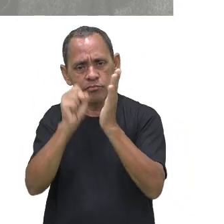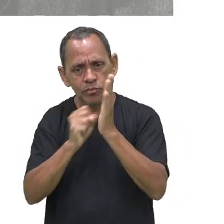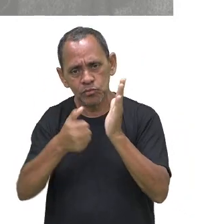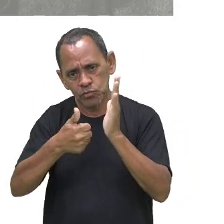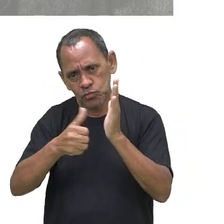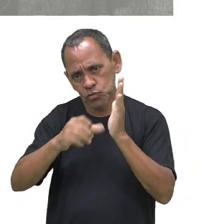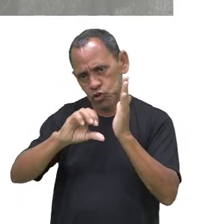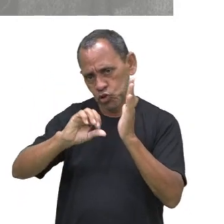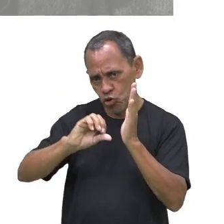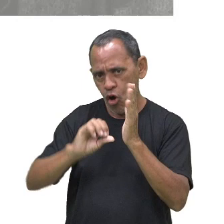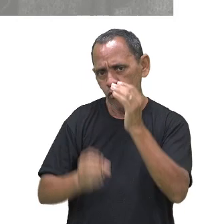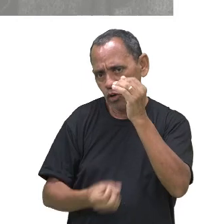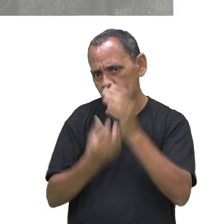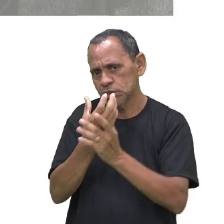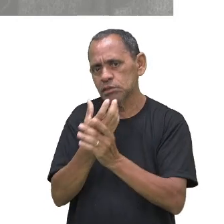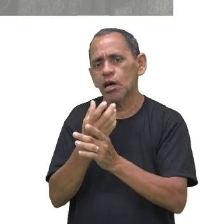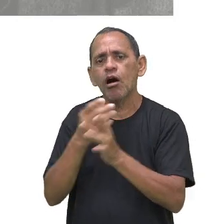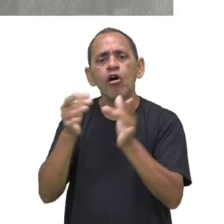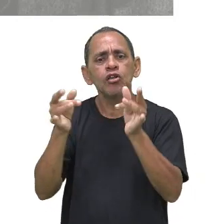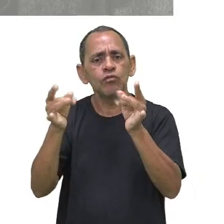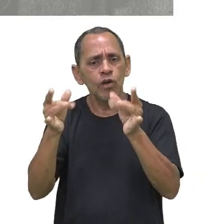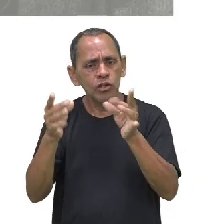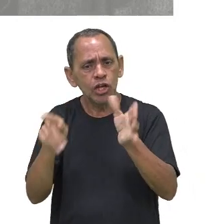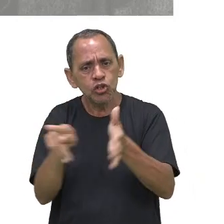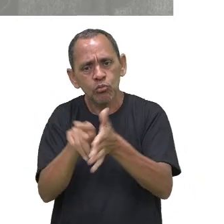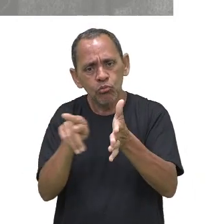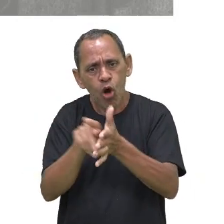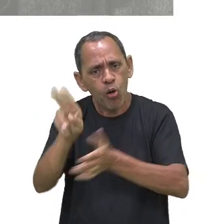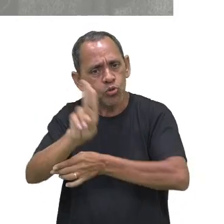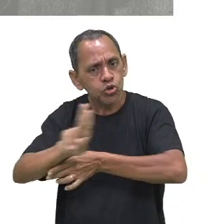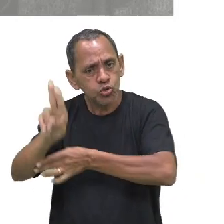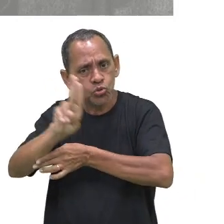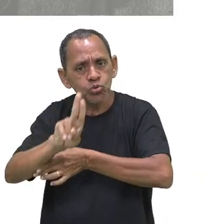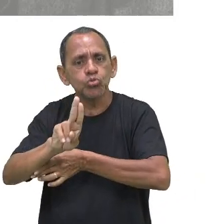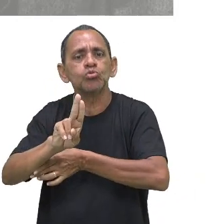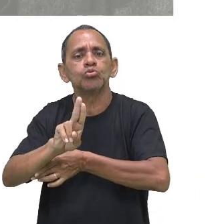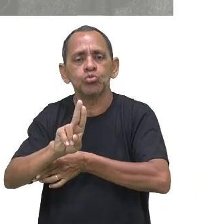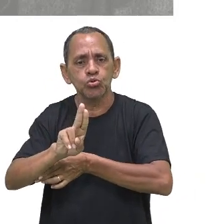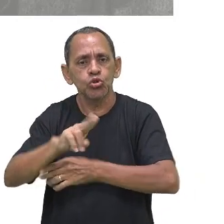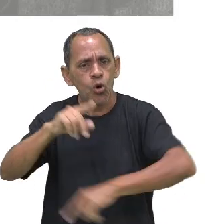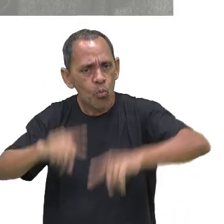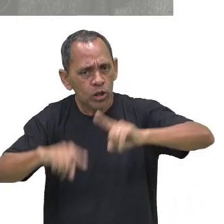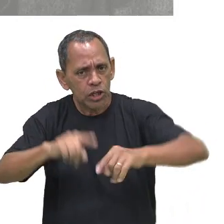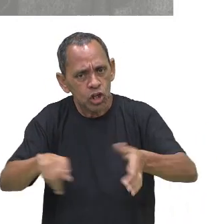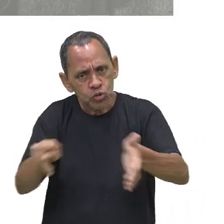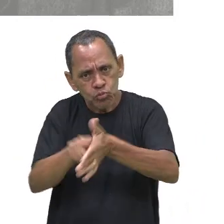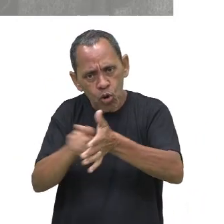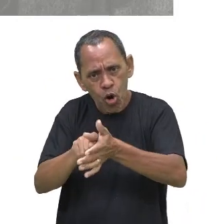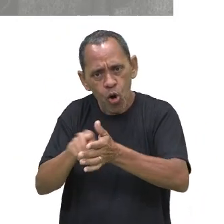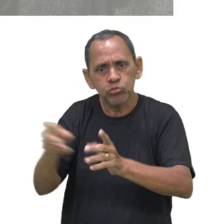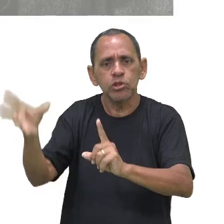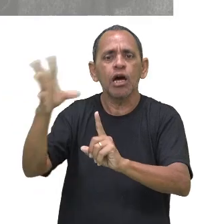a criação de um mercado consumidor de bens culturais. Então, de repente, os